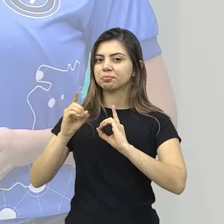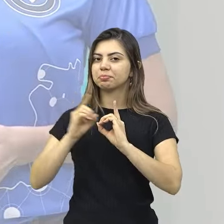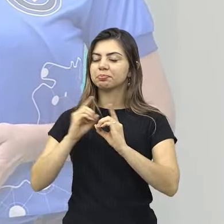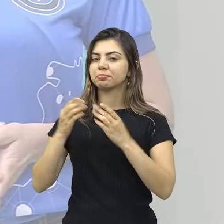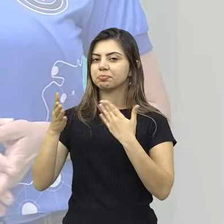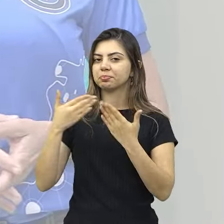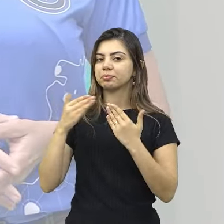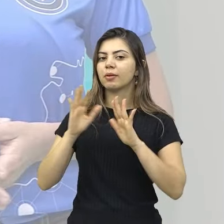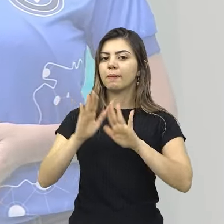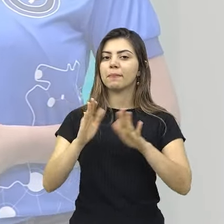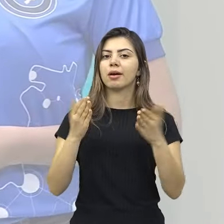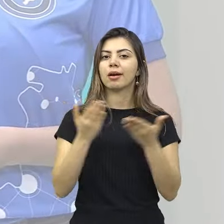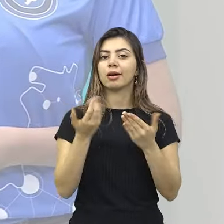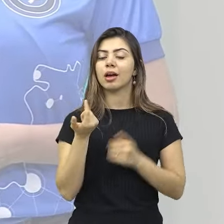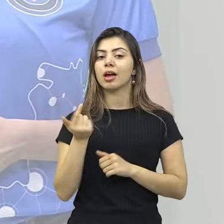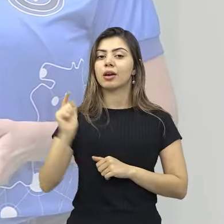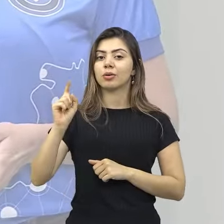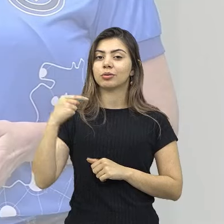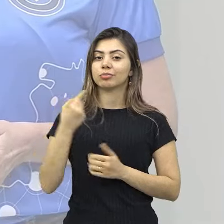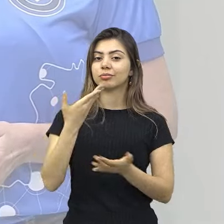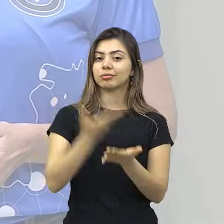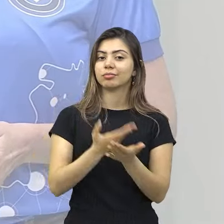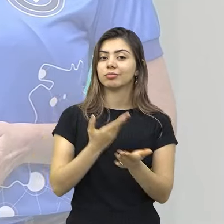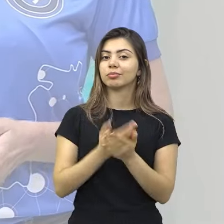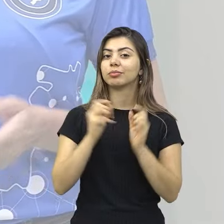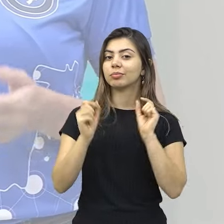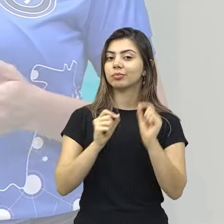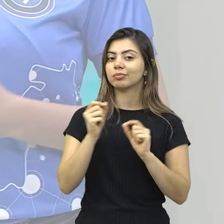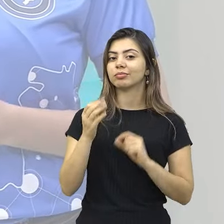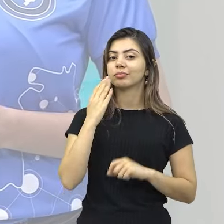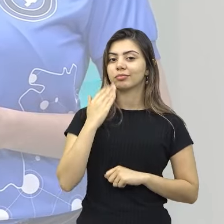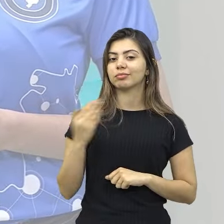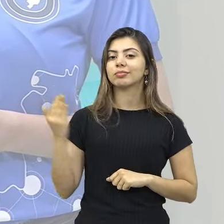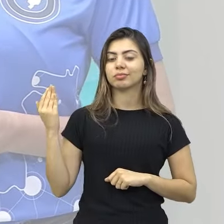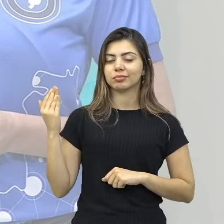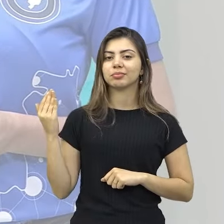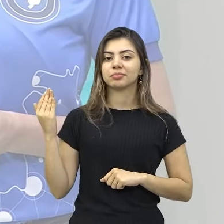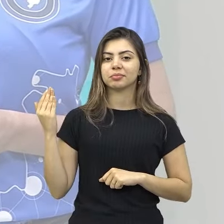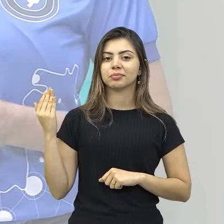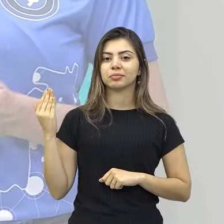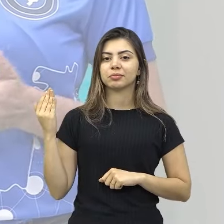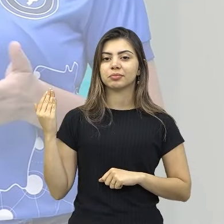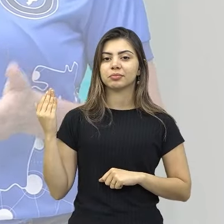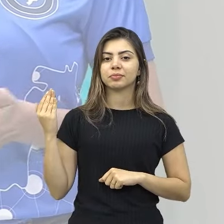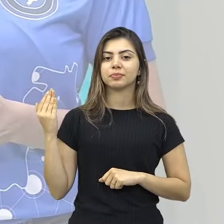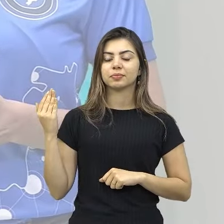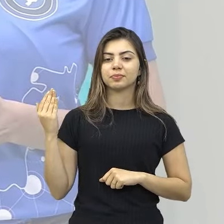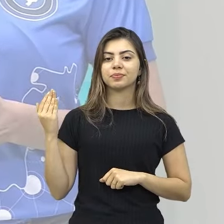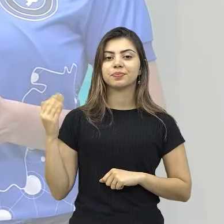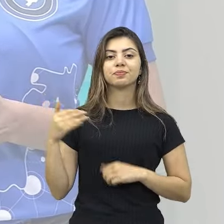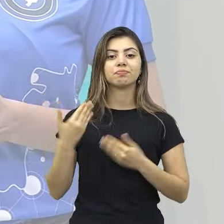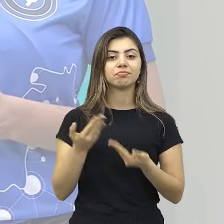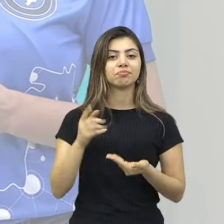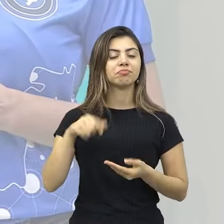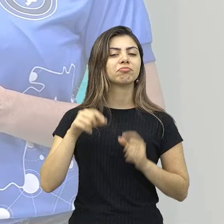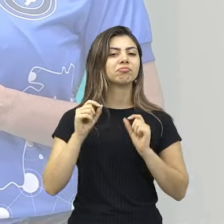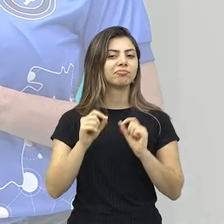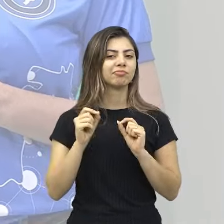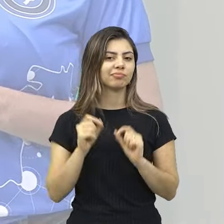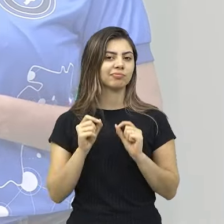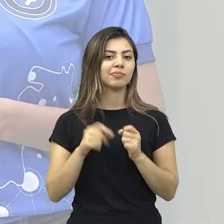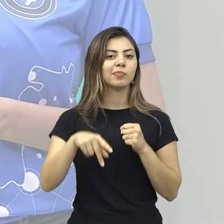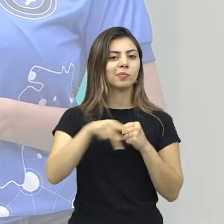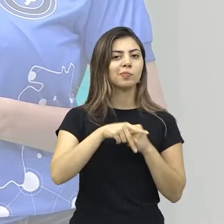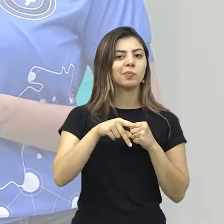tópico que a gente viu nas nossas aulas, foram os demonstrative pronouns, pronomes demonstrativos. Vamos